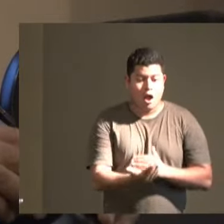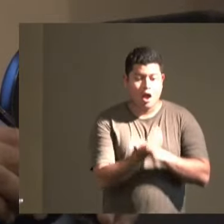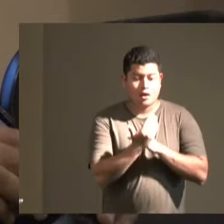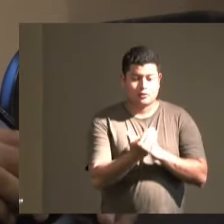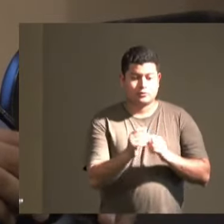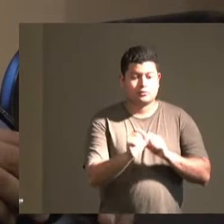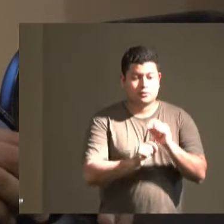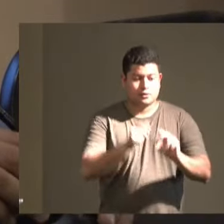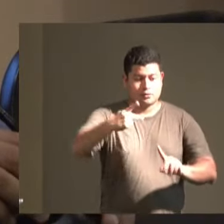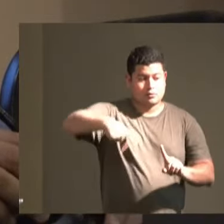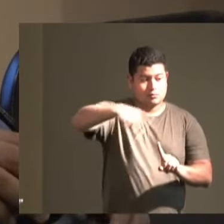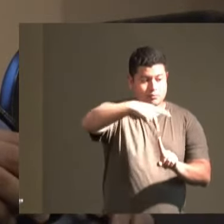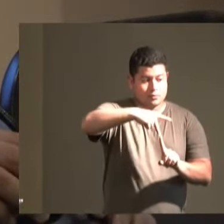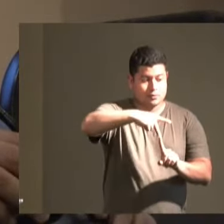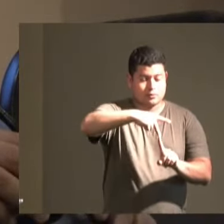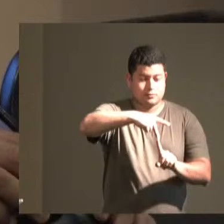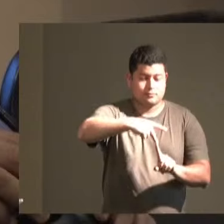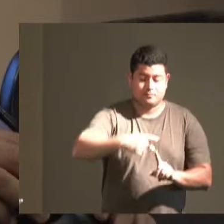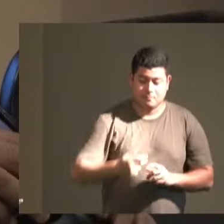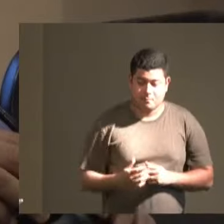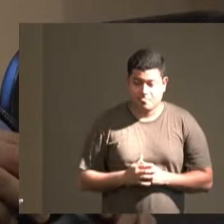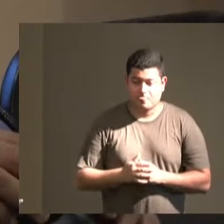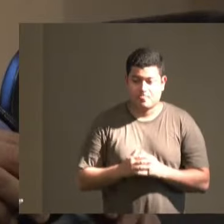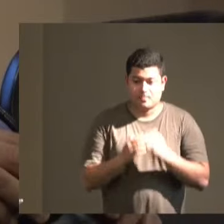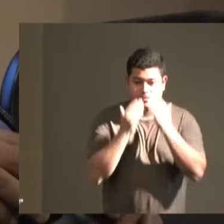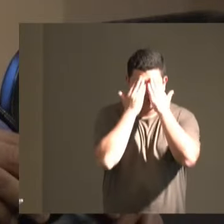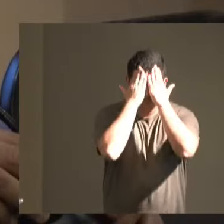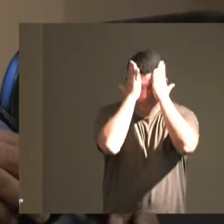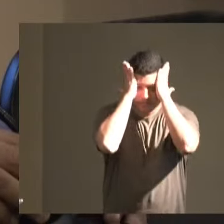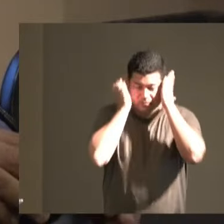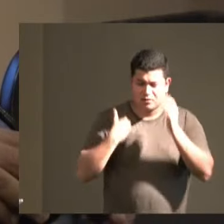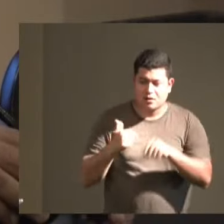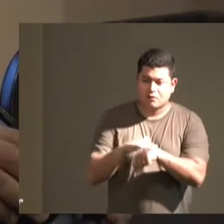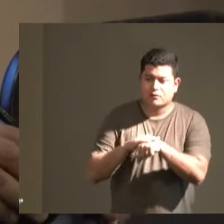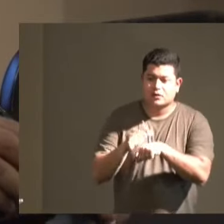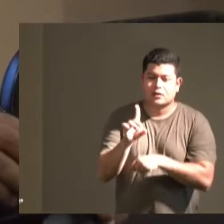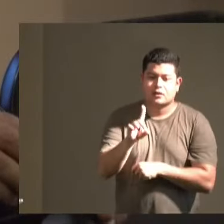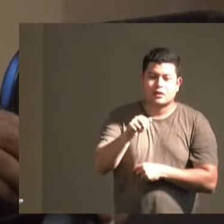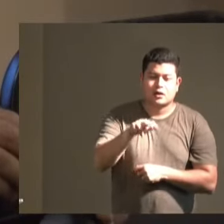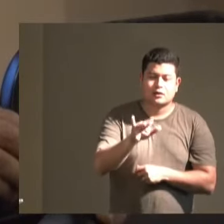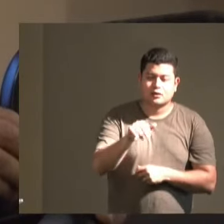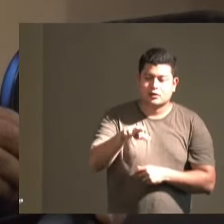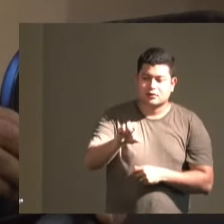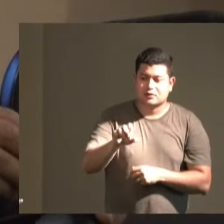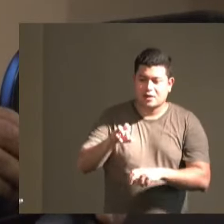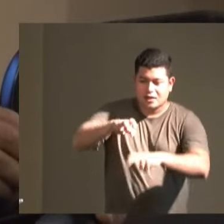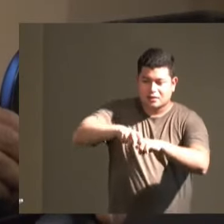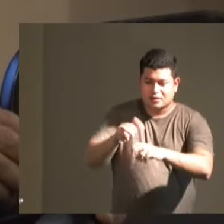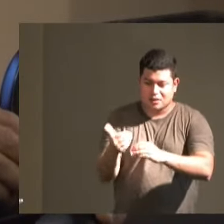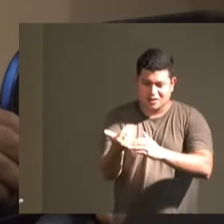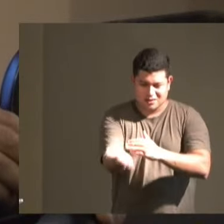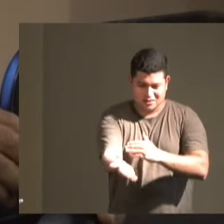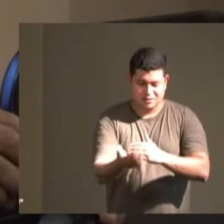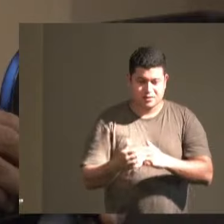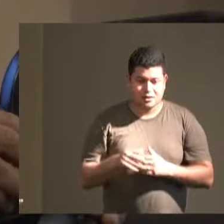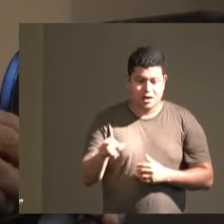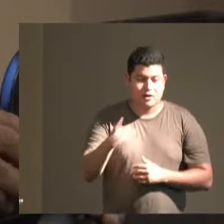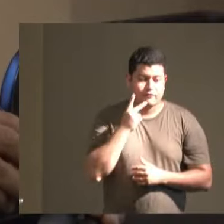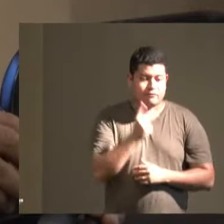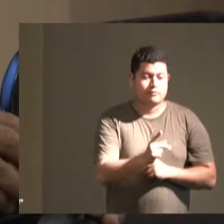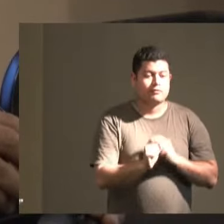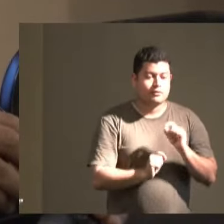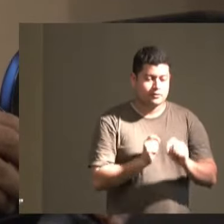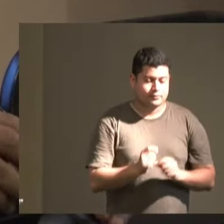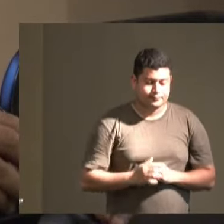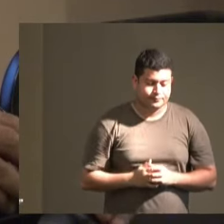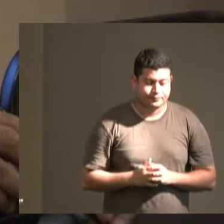com Daiane outro dia, Daiane está aqui sentadinha, aqui na minha frente, e Daiane dizia o seguinte,